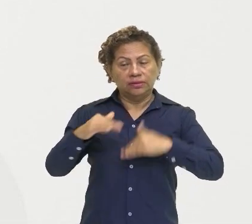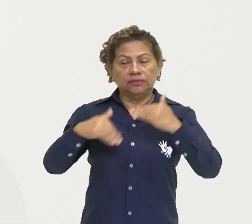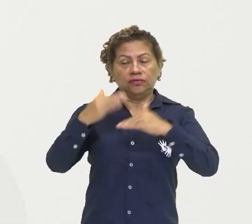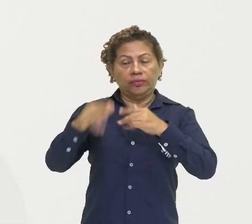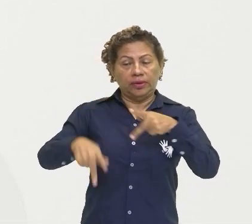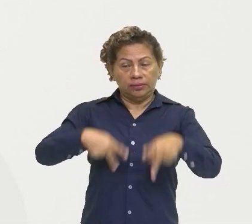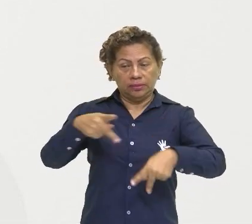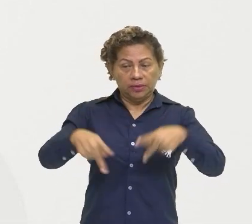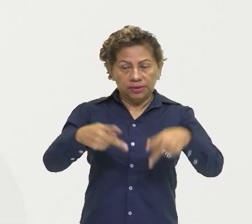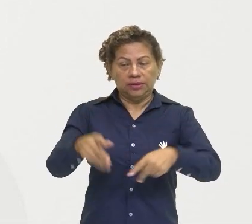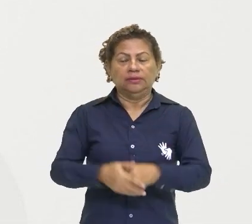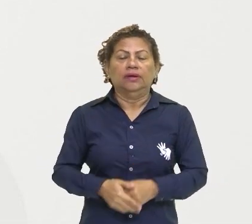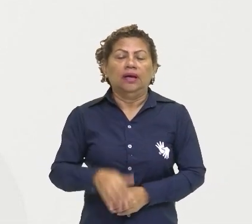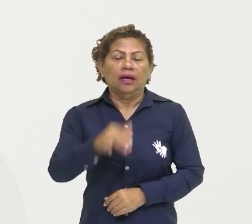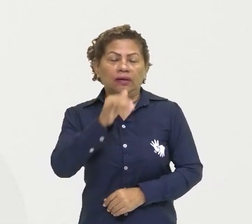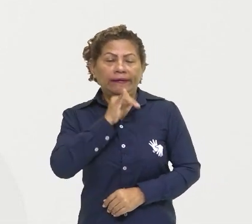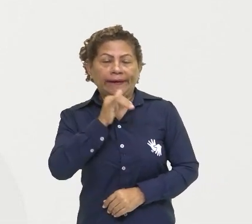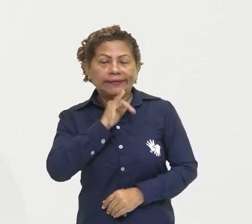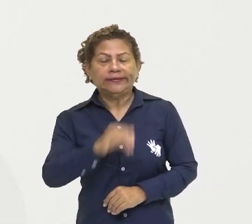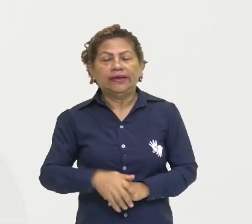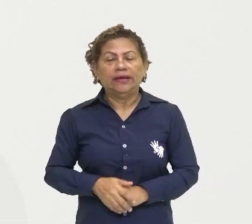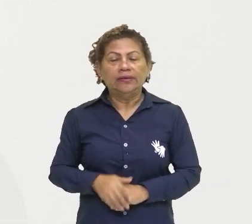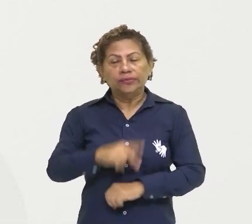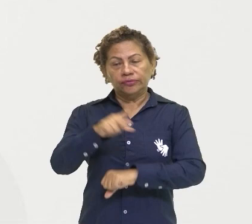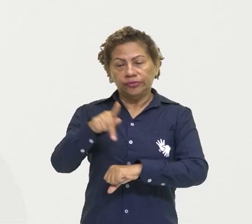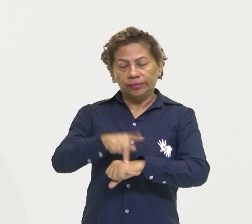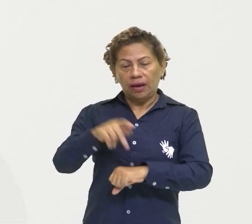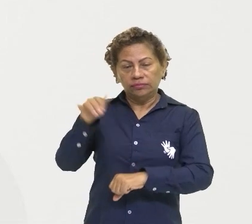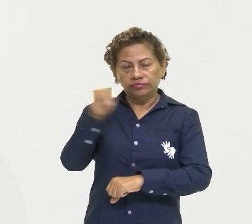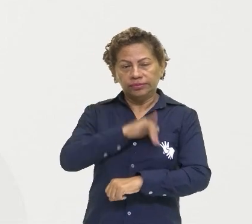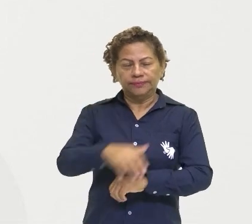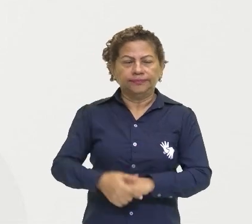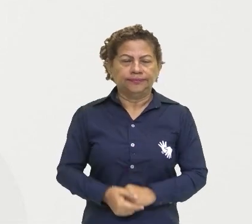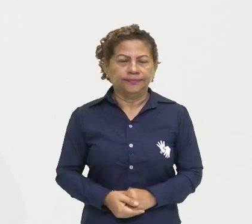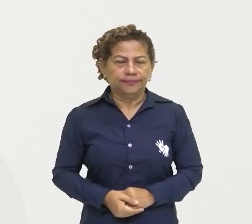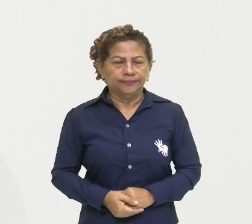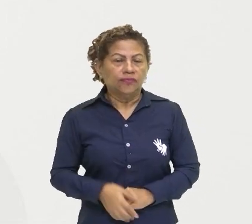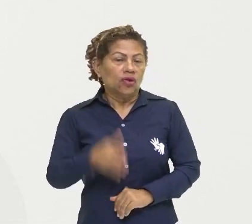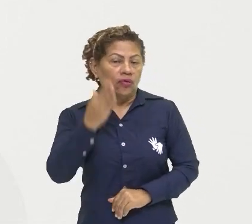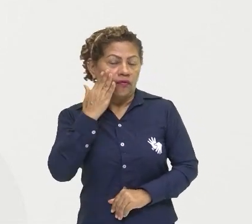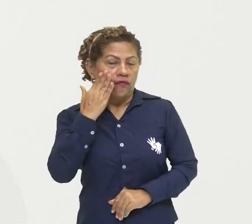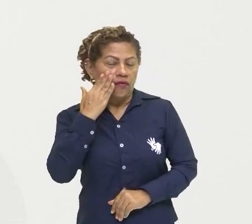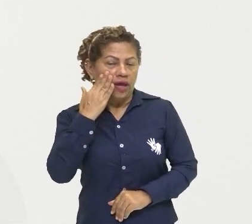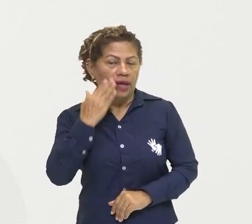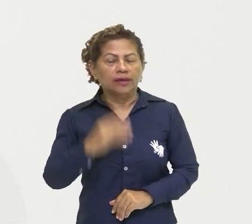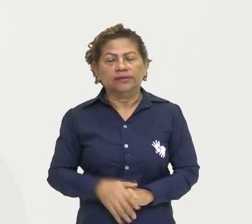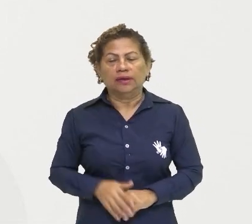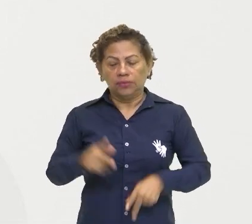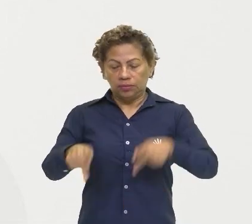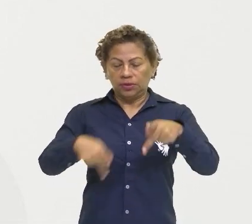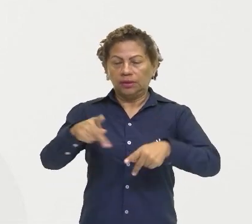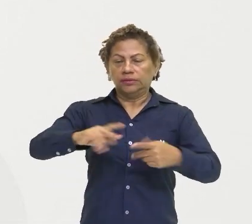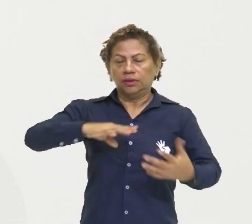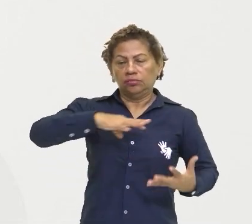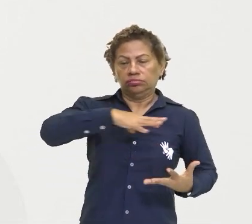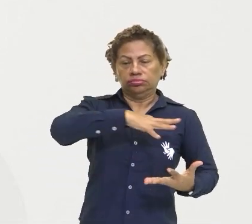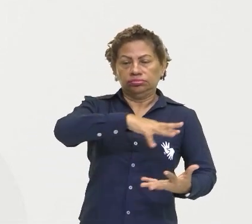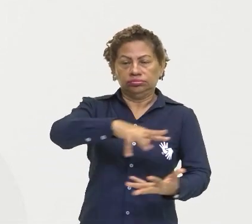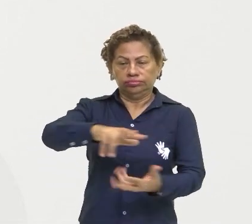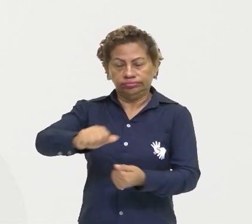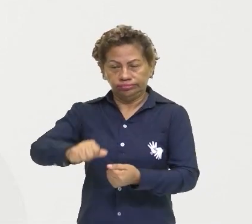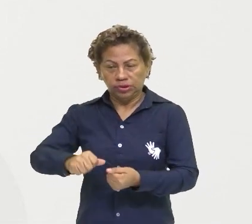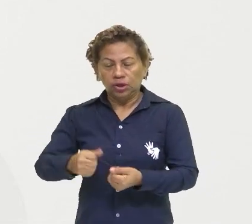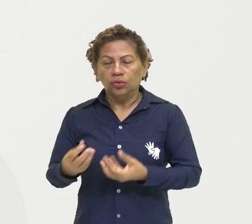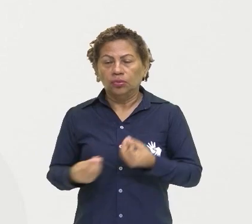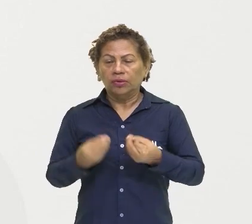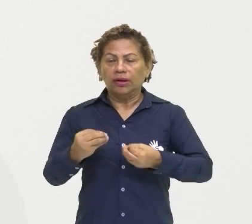vocês a Itália. E aqui a gente tem, olha, uma projeçãozinha de quanto a população mundial ela vai crescer.